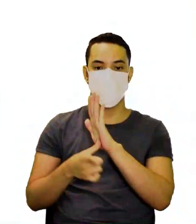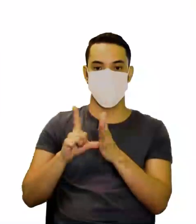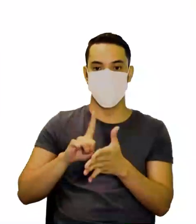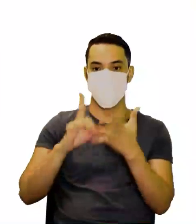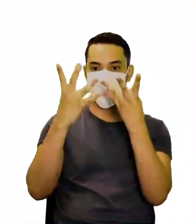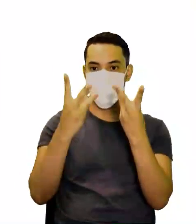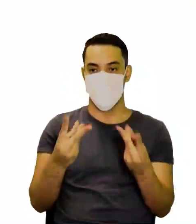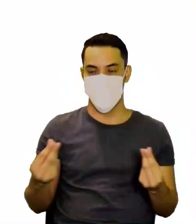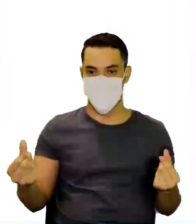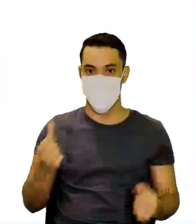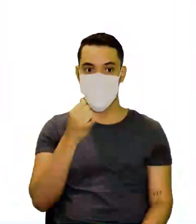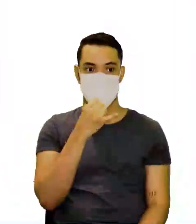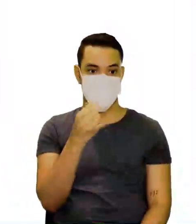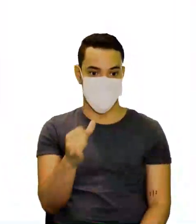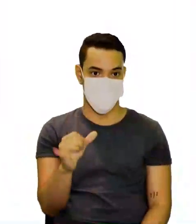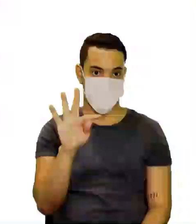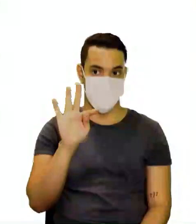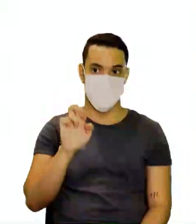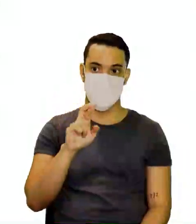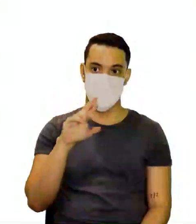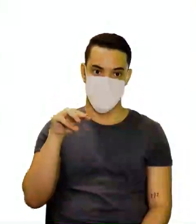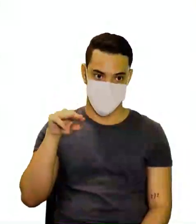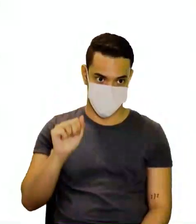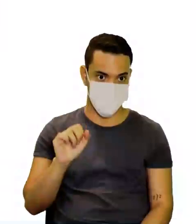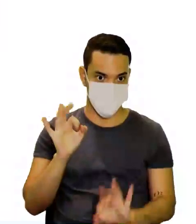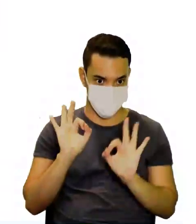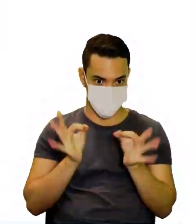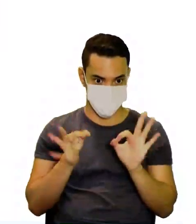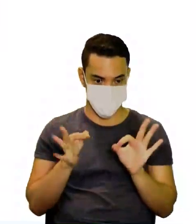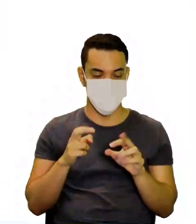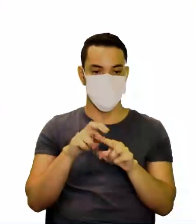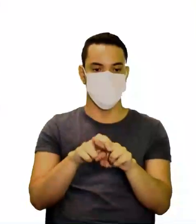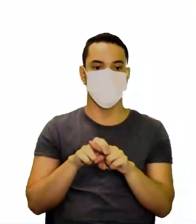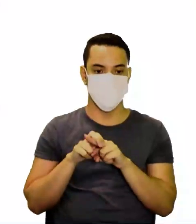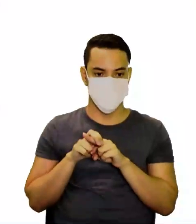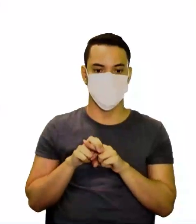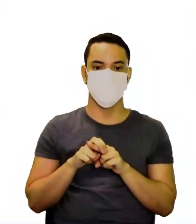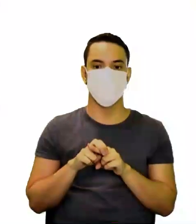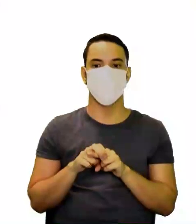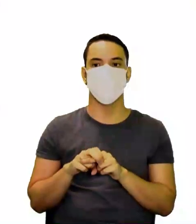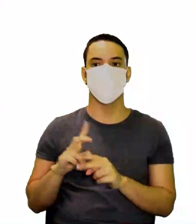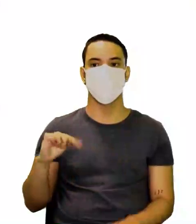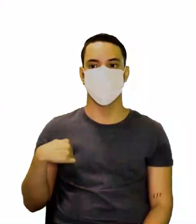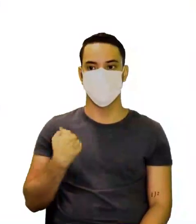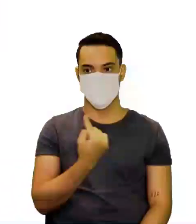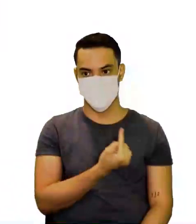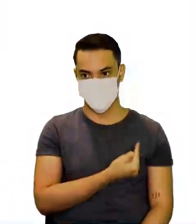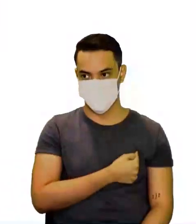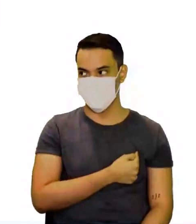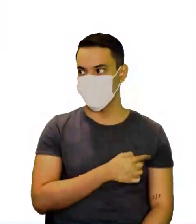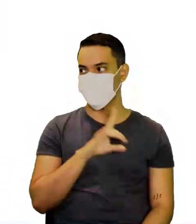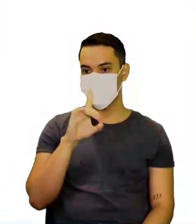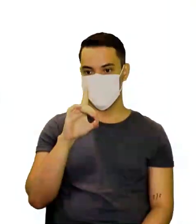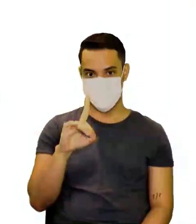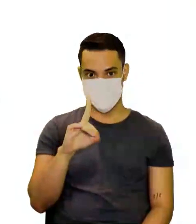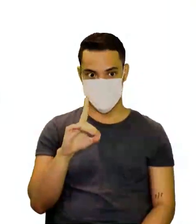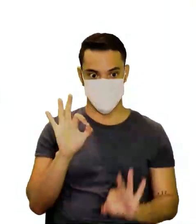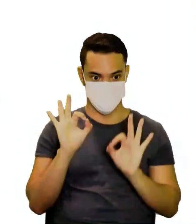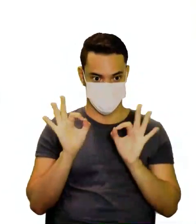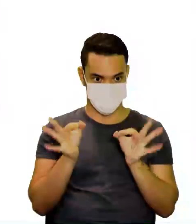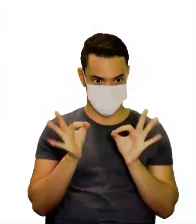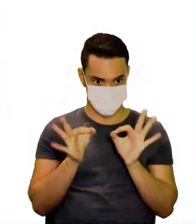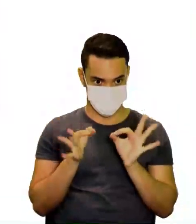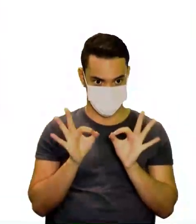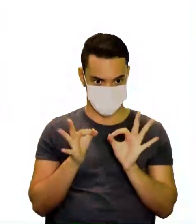energia, né? Questão de energia térmica, tá, pessoal? Então, aqui vamos ficar a nossa letra D,